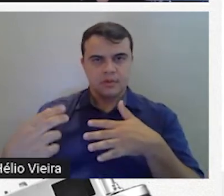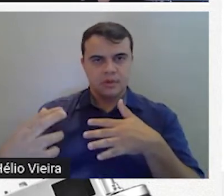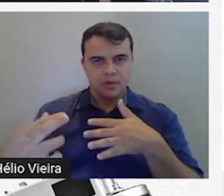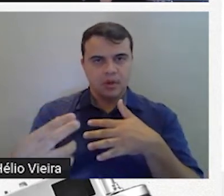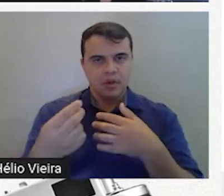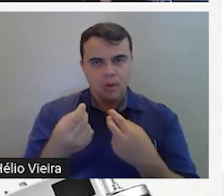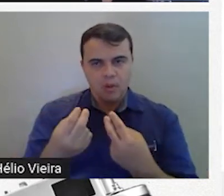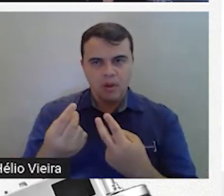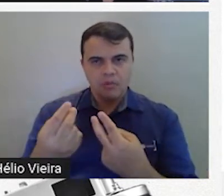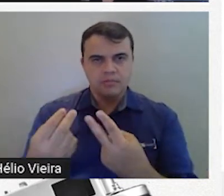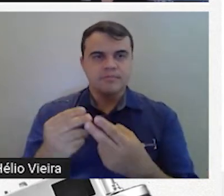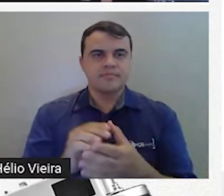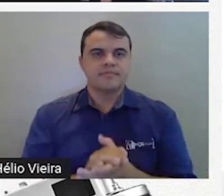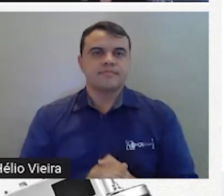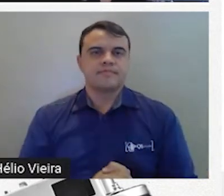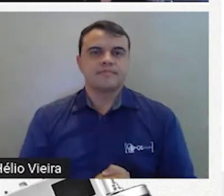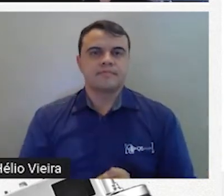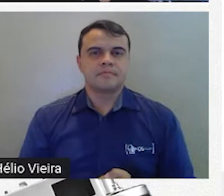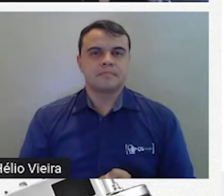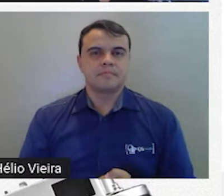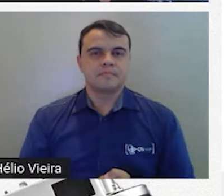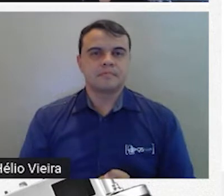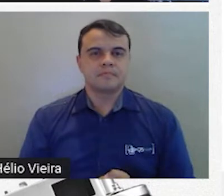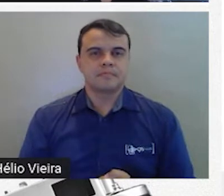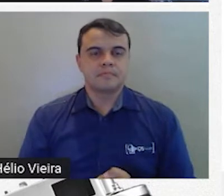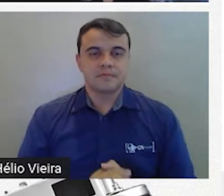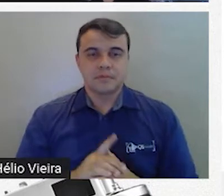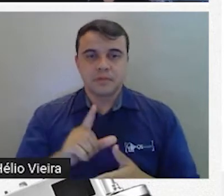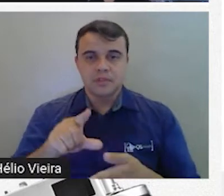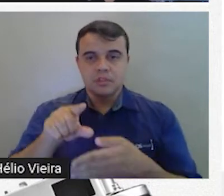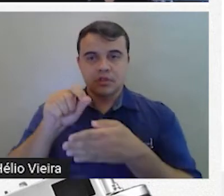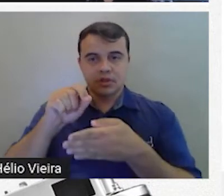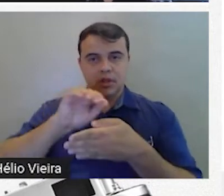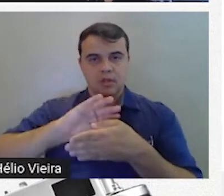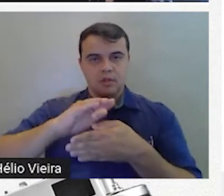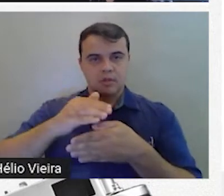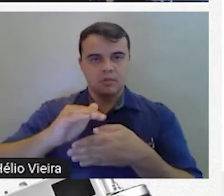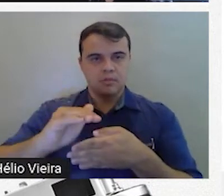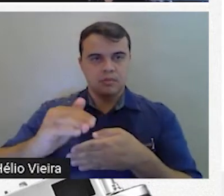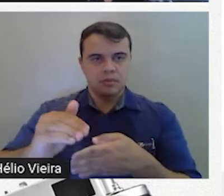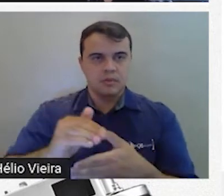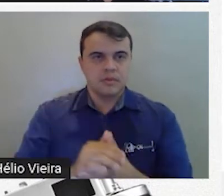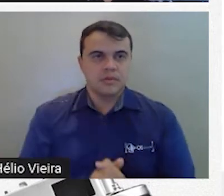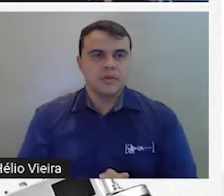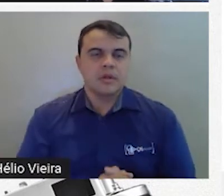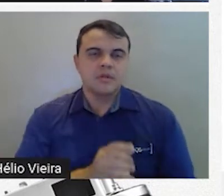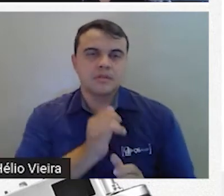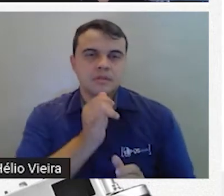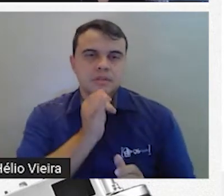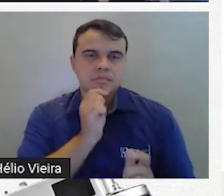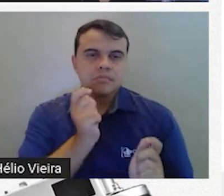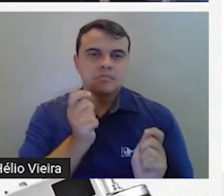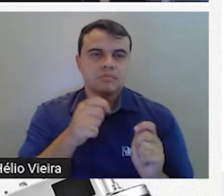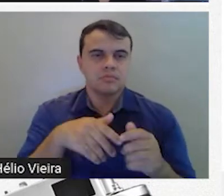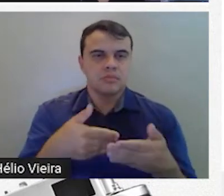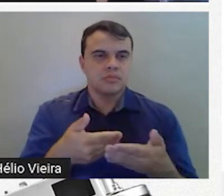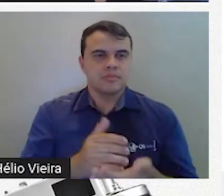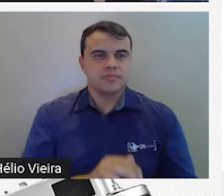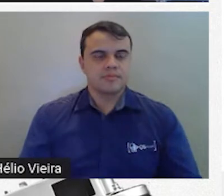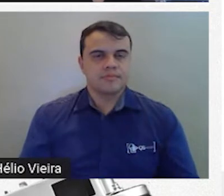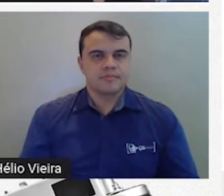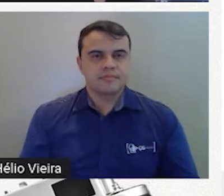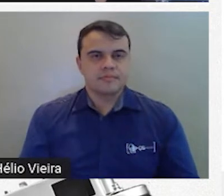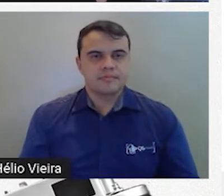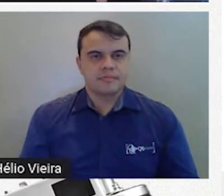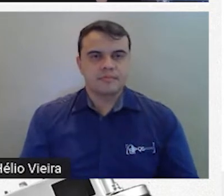repetem. Então, aqui a gente tem o destaque para as montanhas. Por exemplo, eu posso pegar um destaque,